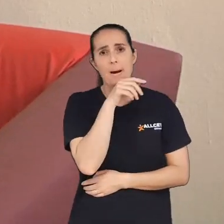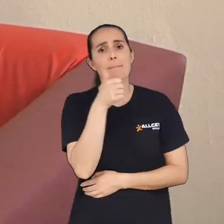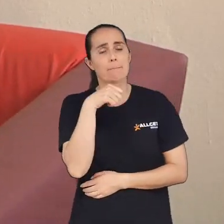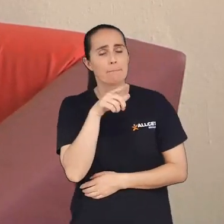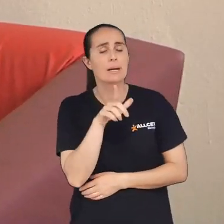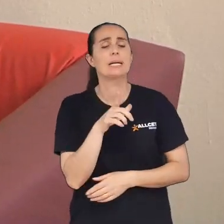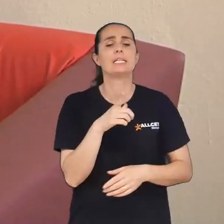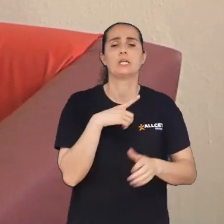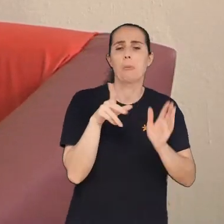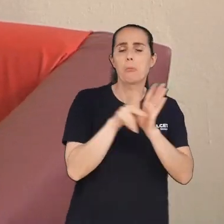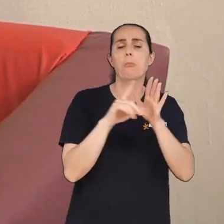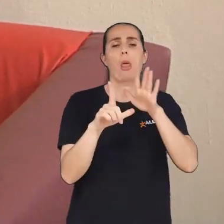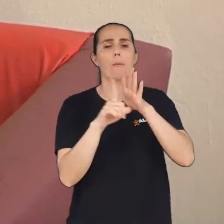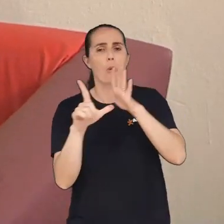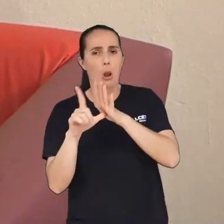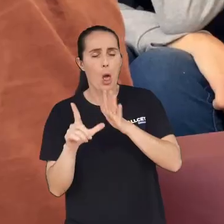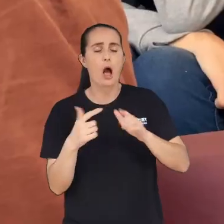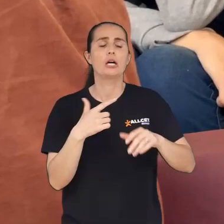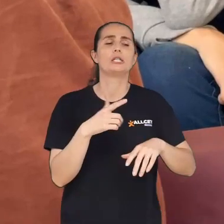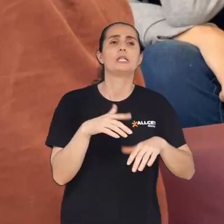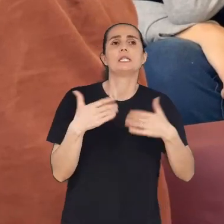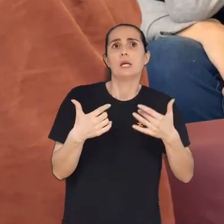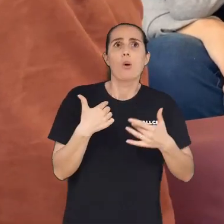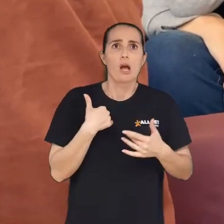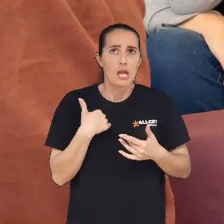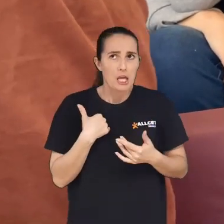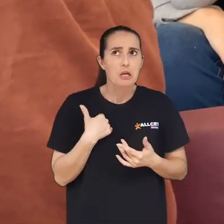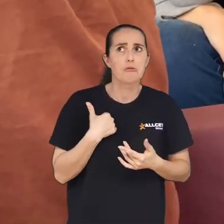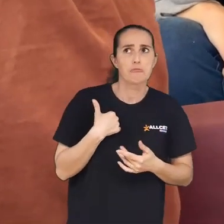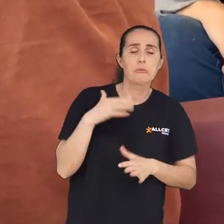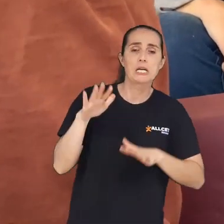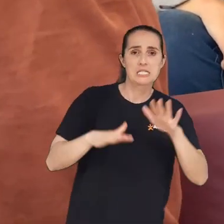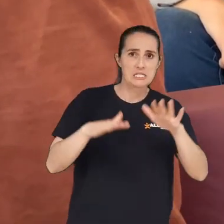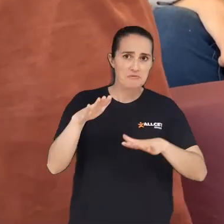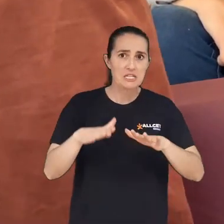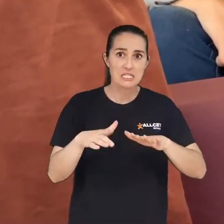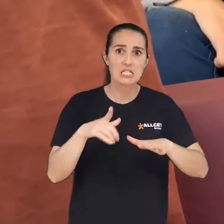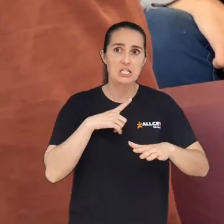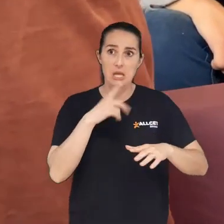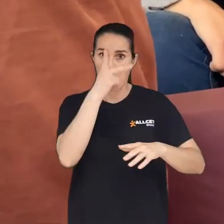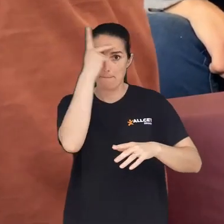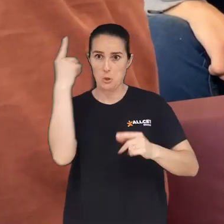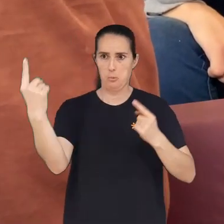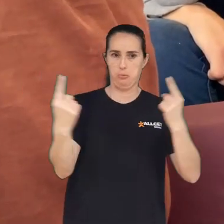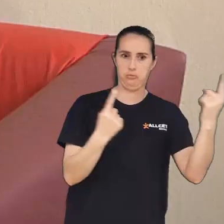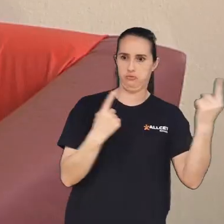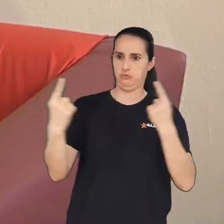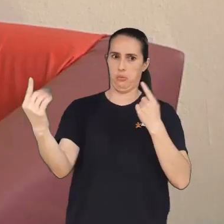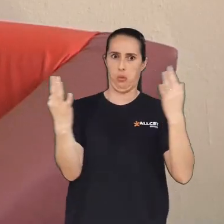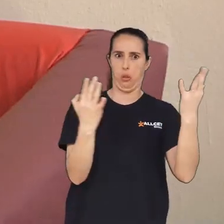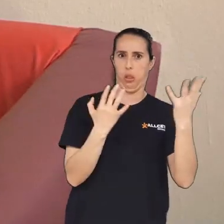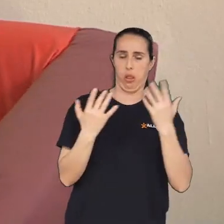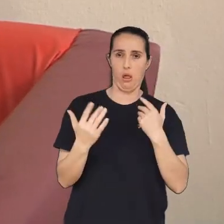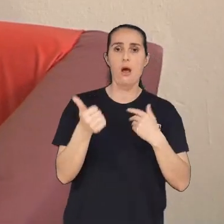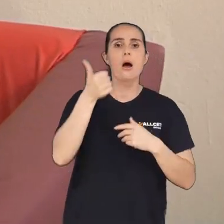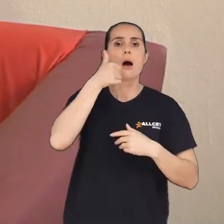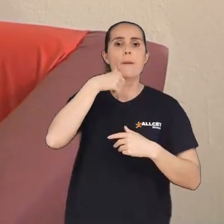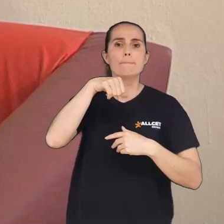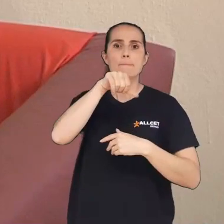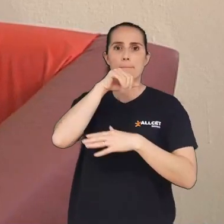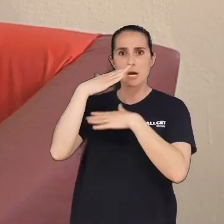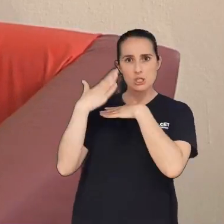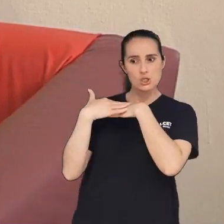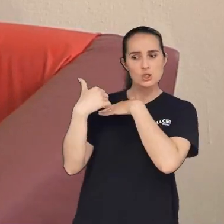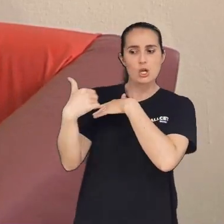nos 8 anos, quando tinha períodos que tinham mais movimentos na loja, a minha mãe chamava